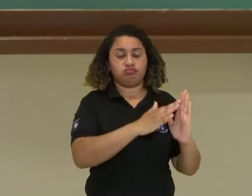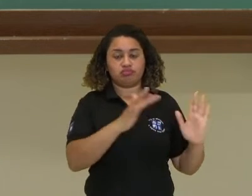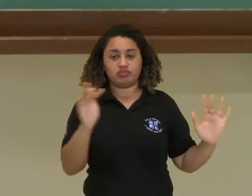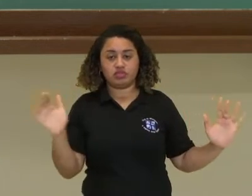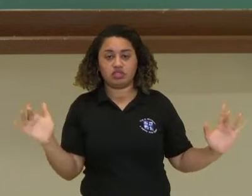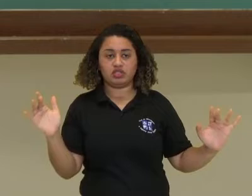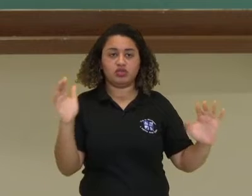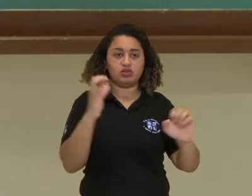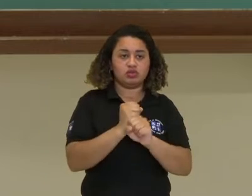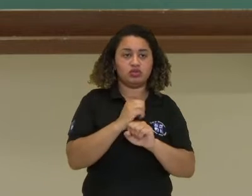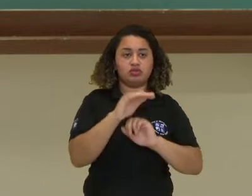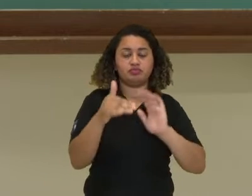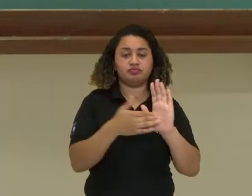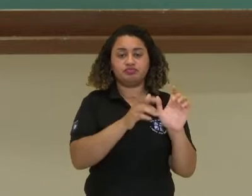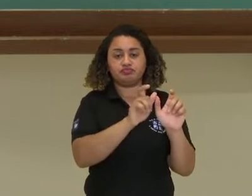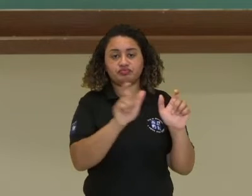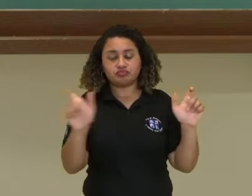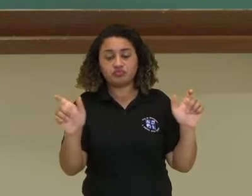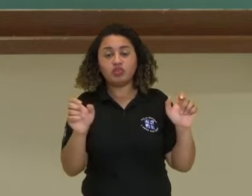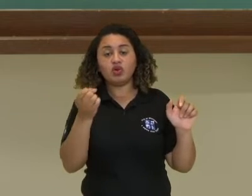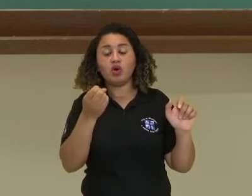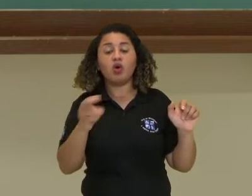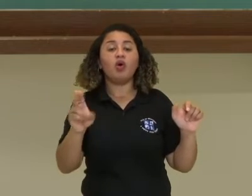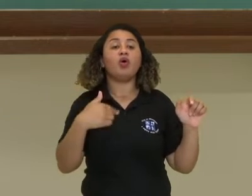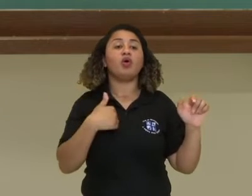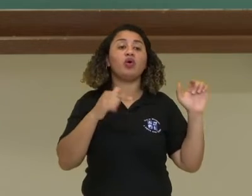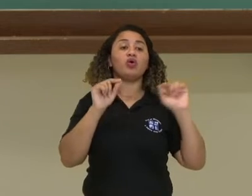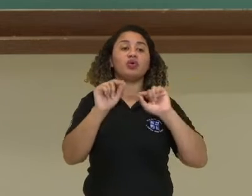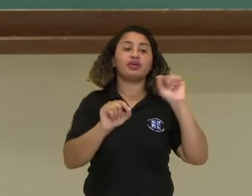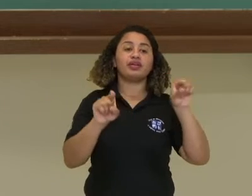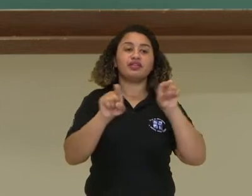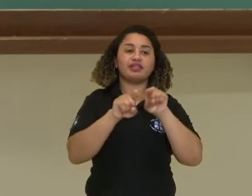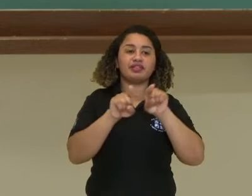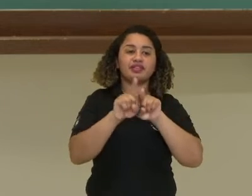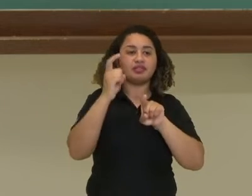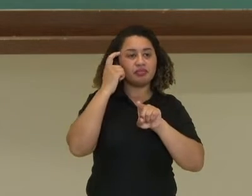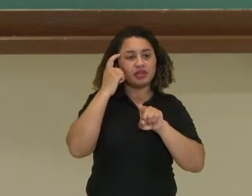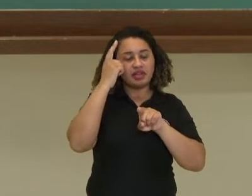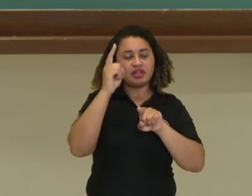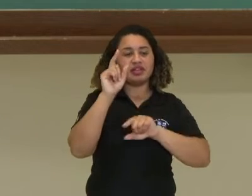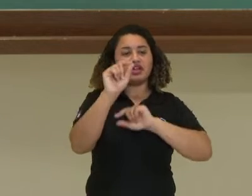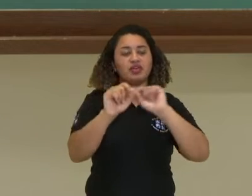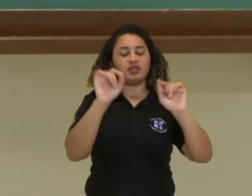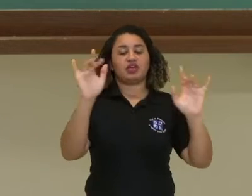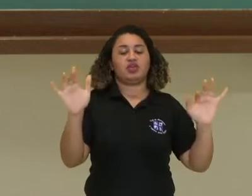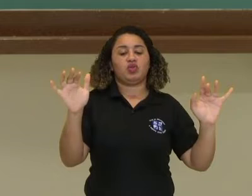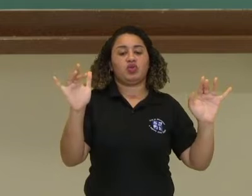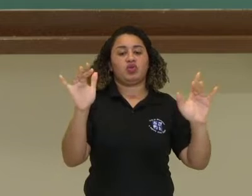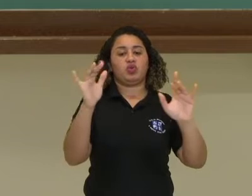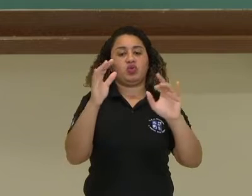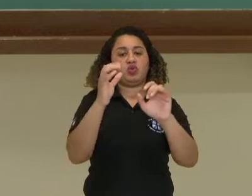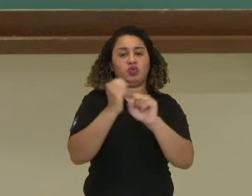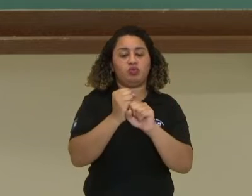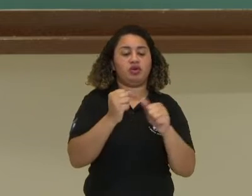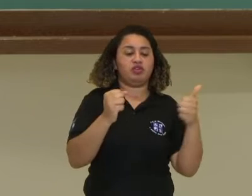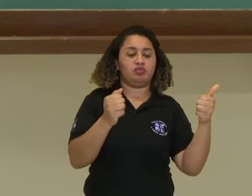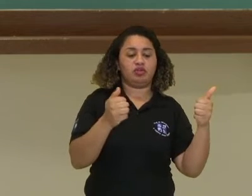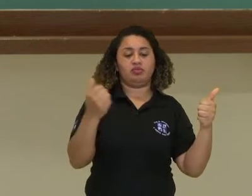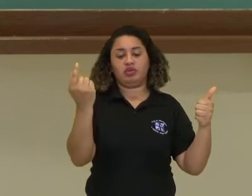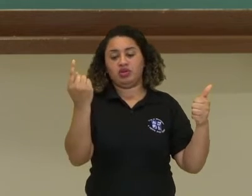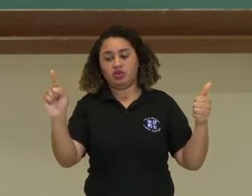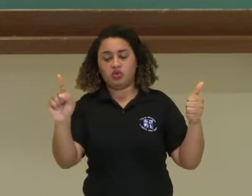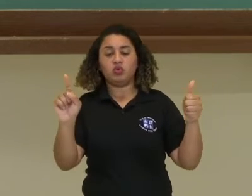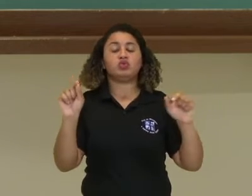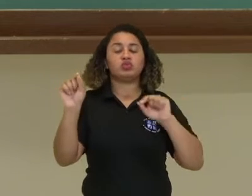somar todos os termos, ou seguir a mesma ideia de Gauss, que é somando o primeiro com o